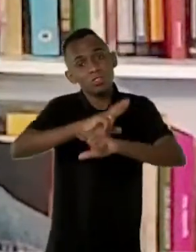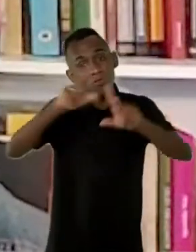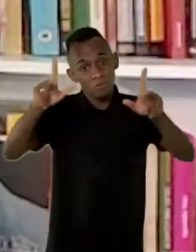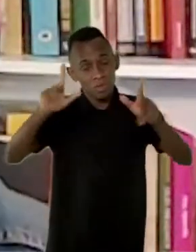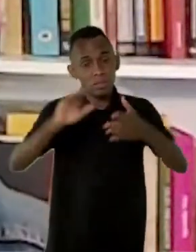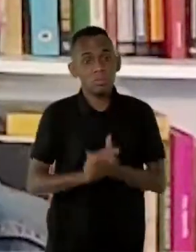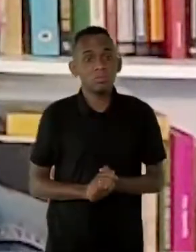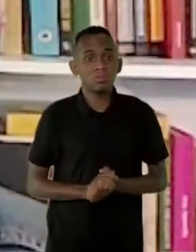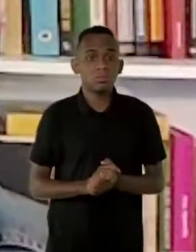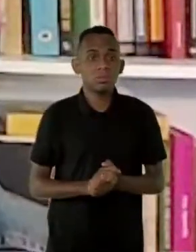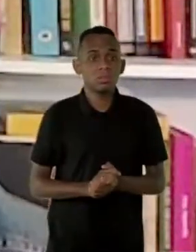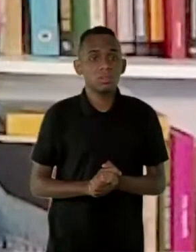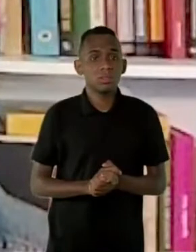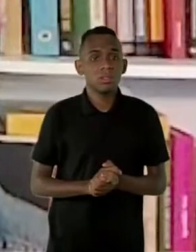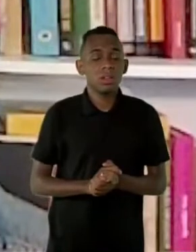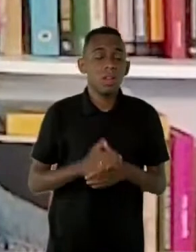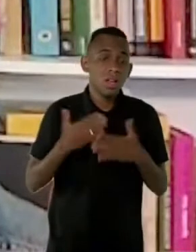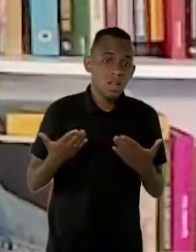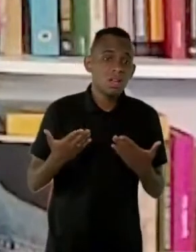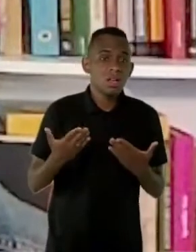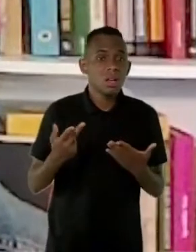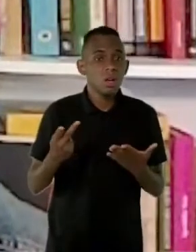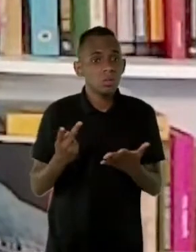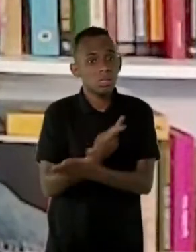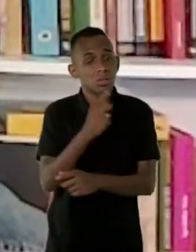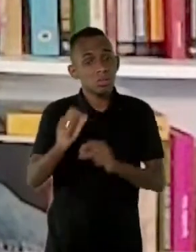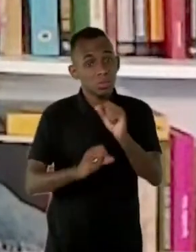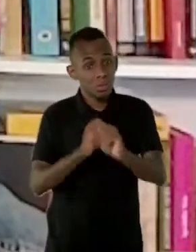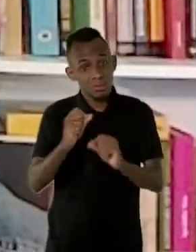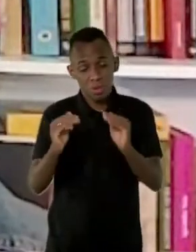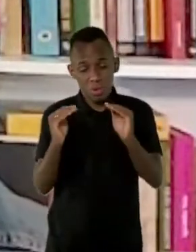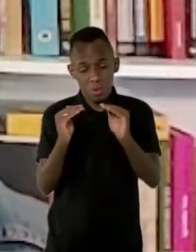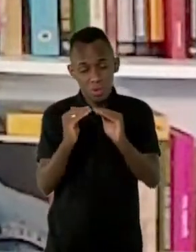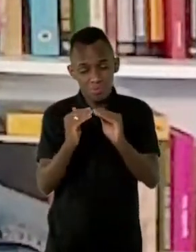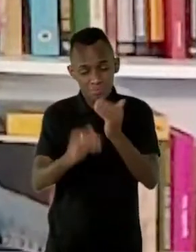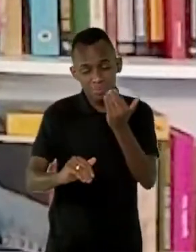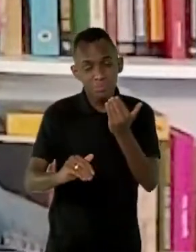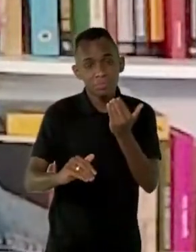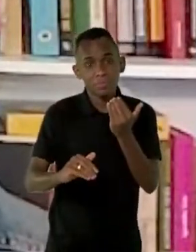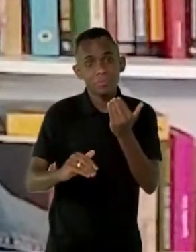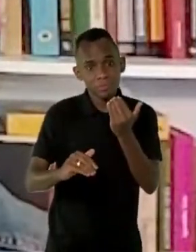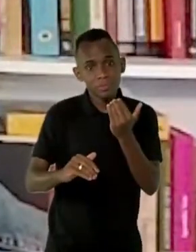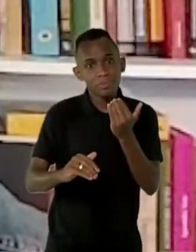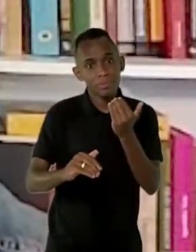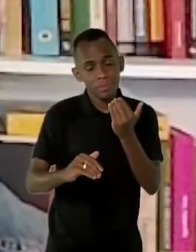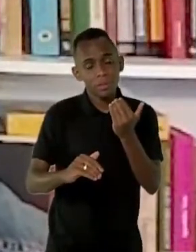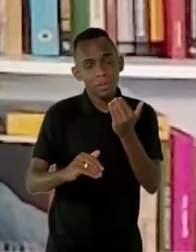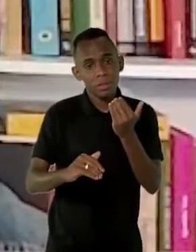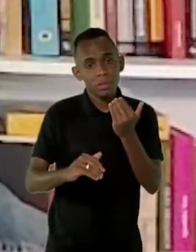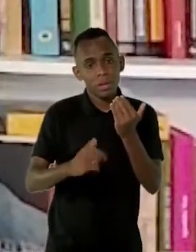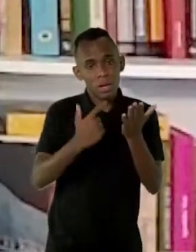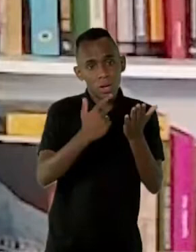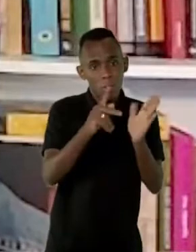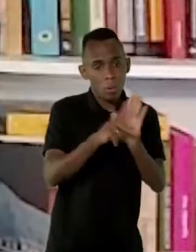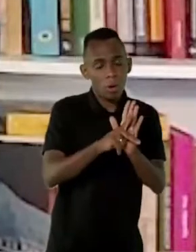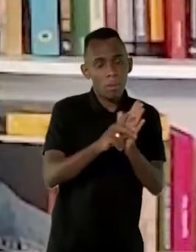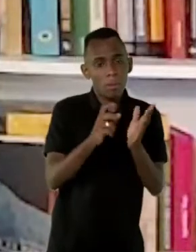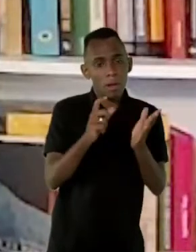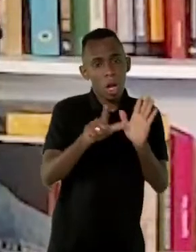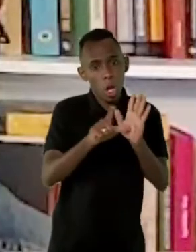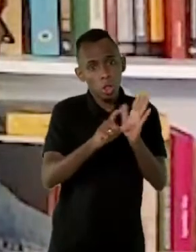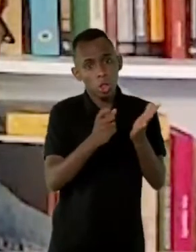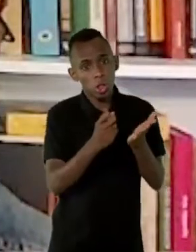em confronto com a livraria, Francisco Alves, vai entrando em confronto com Aldário Dantas e com